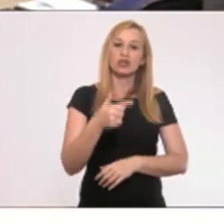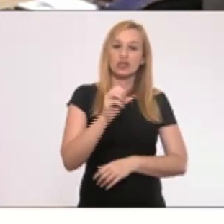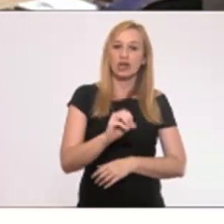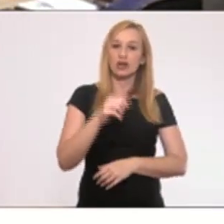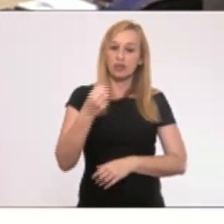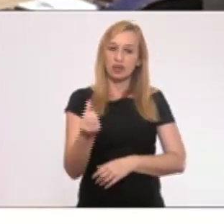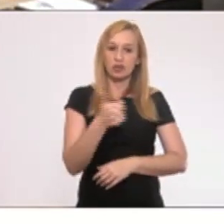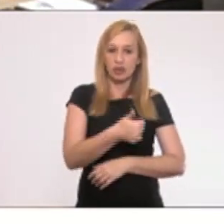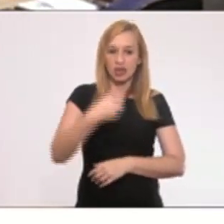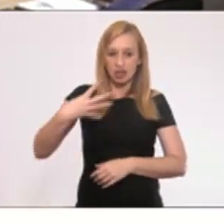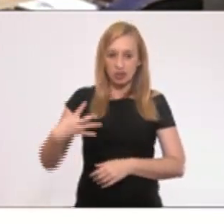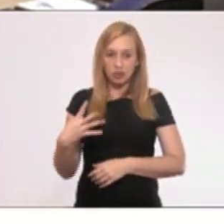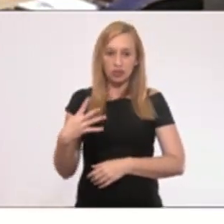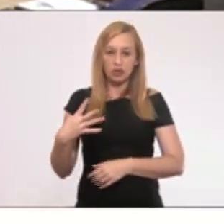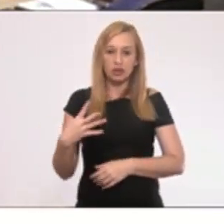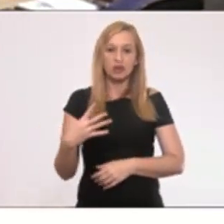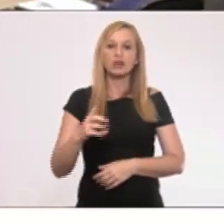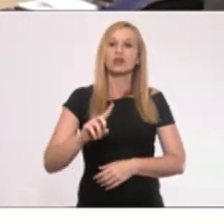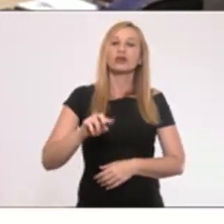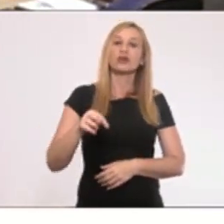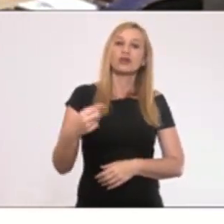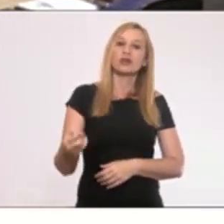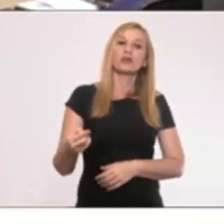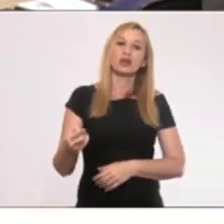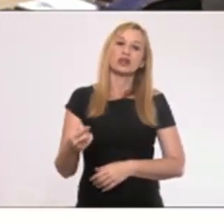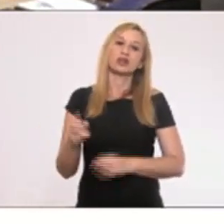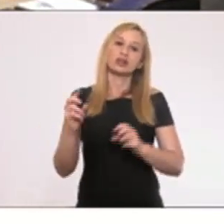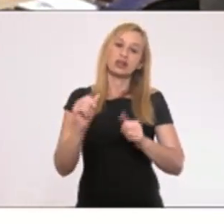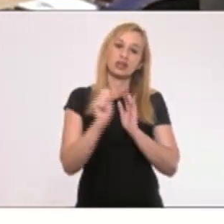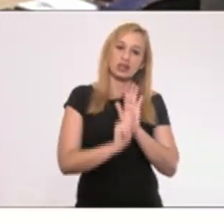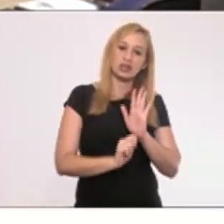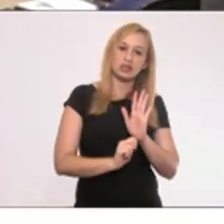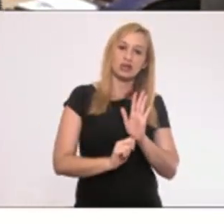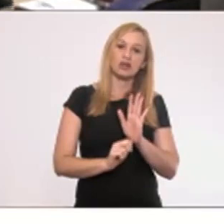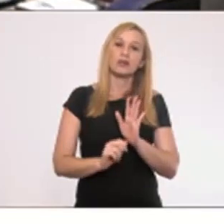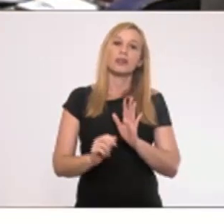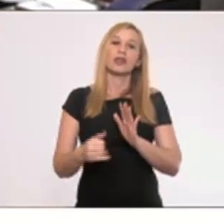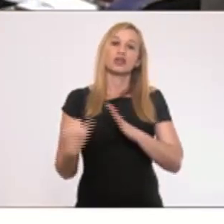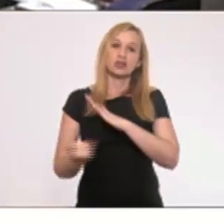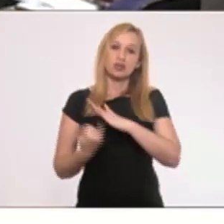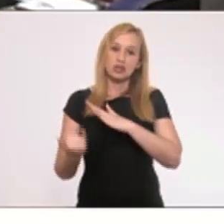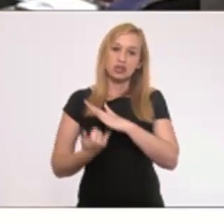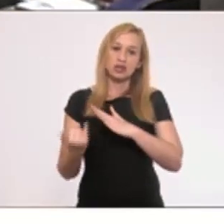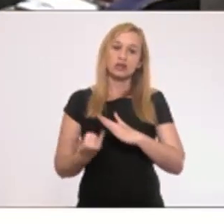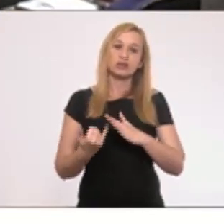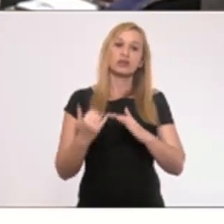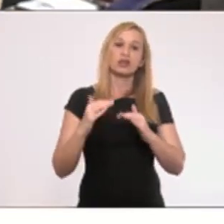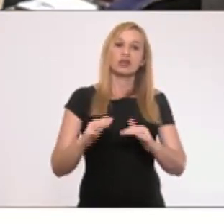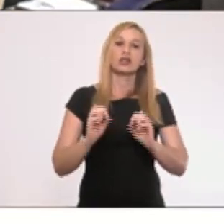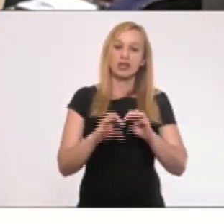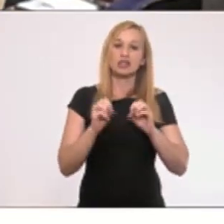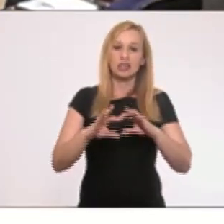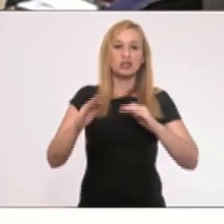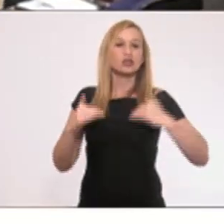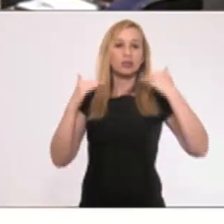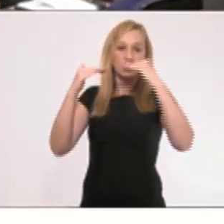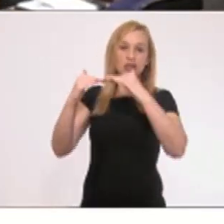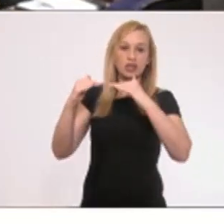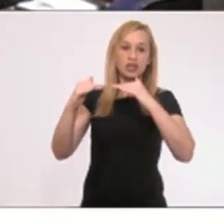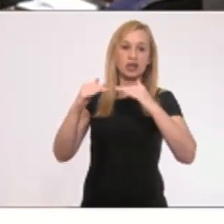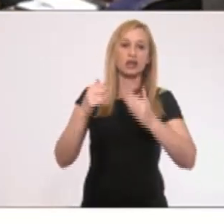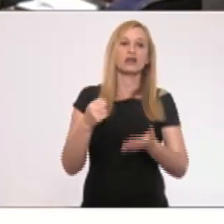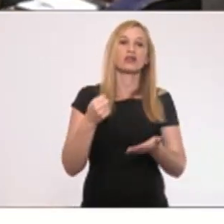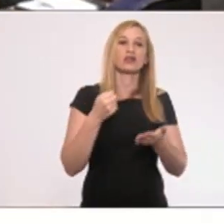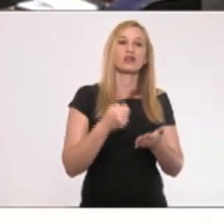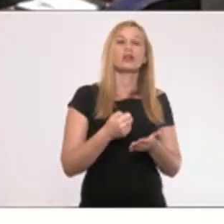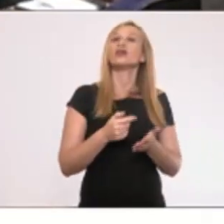3206/2014, remunerando-se os demais com a seguinte redação: as instituições estaduais de ensino superior ficam autorizadas a